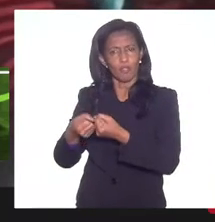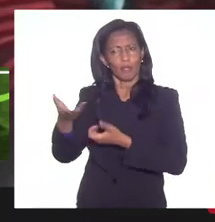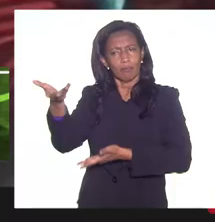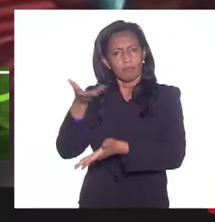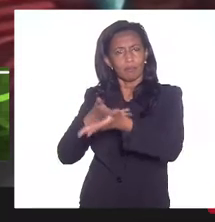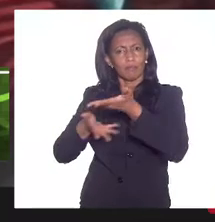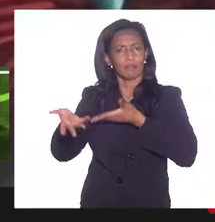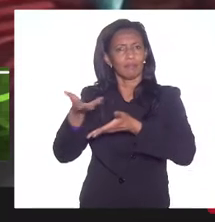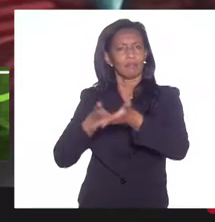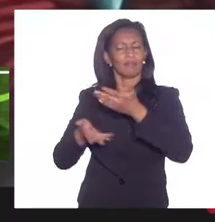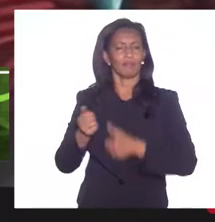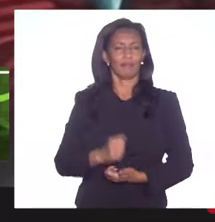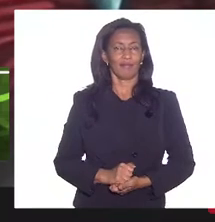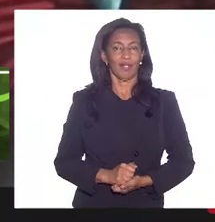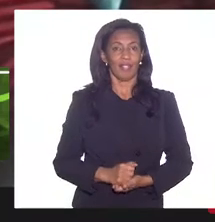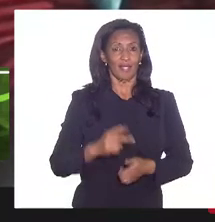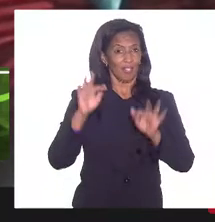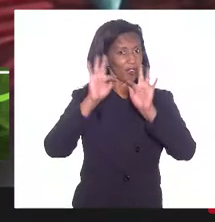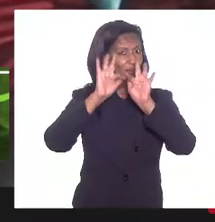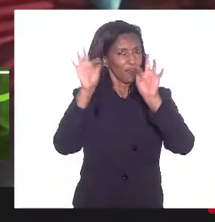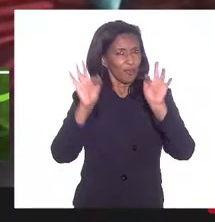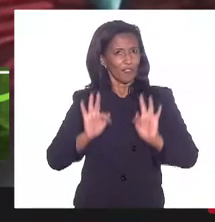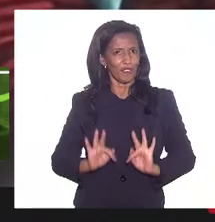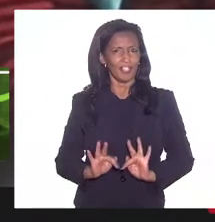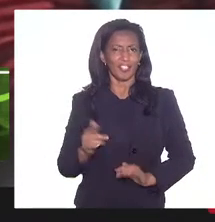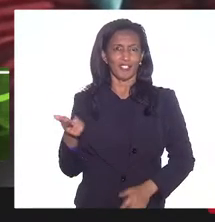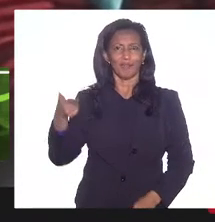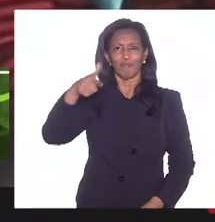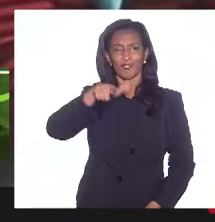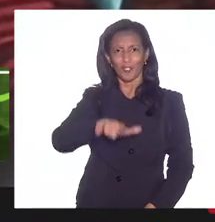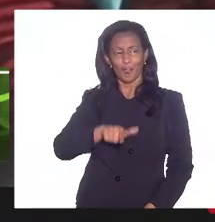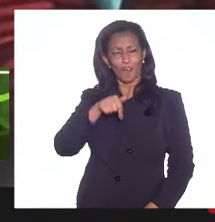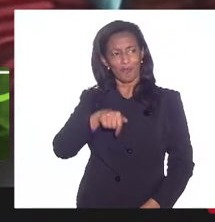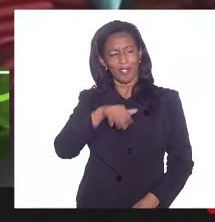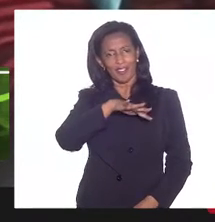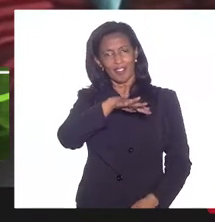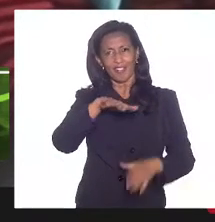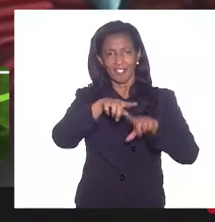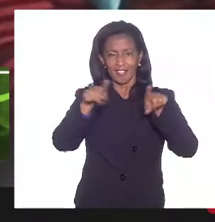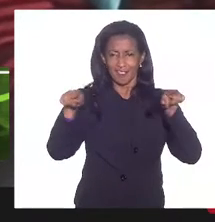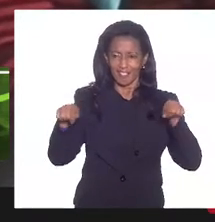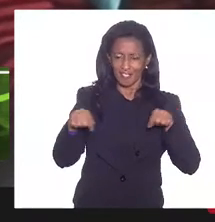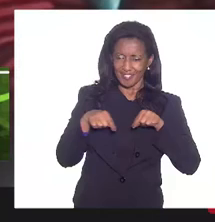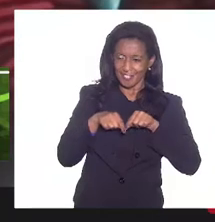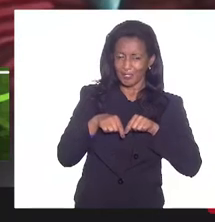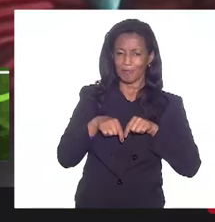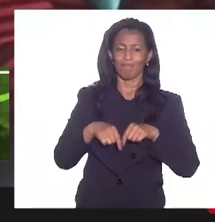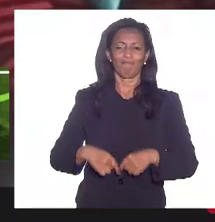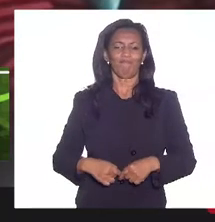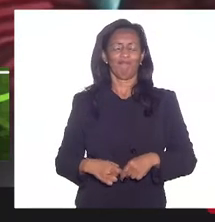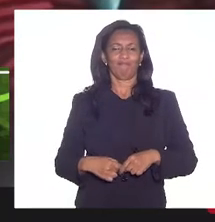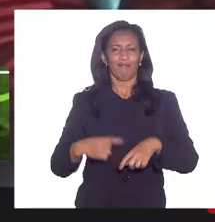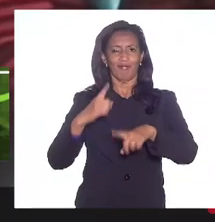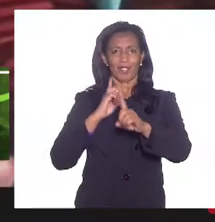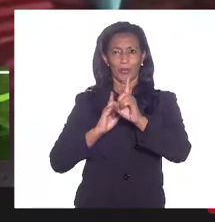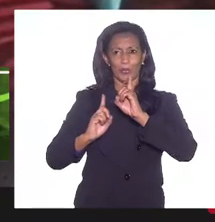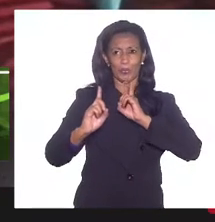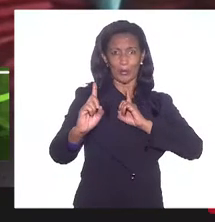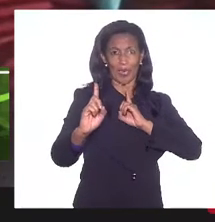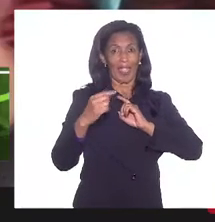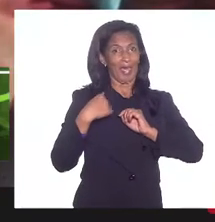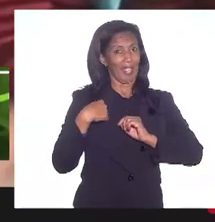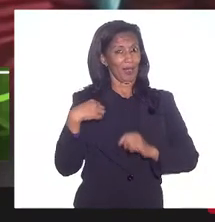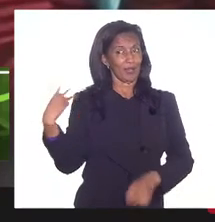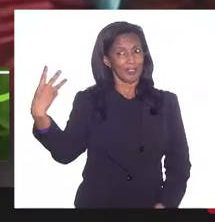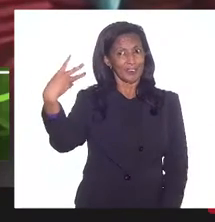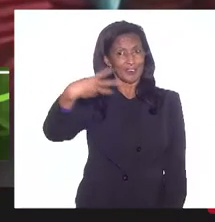Quero dizer que estou muito feliz de estar aqui novamente nesse ambiente, esse ambiente que participo pela terceira